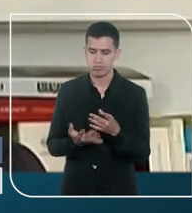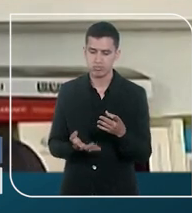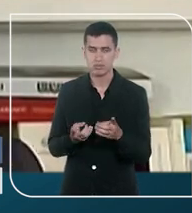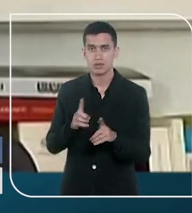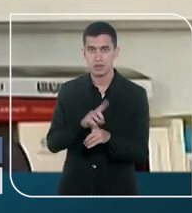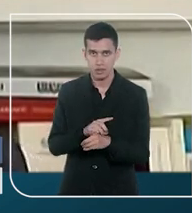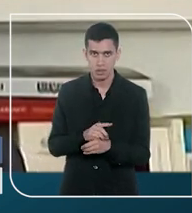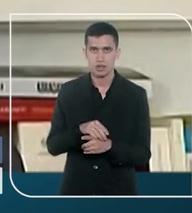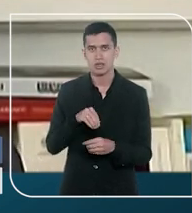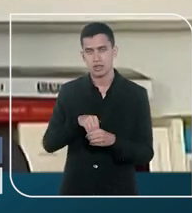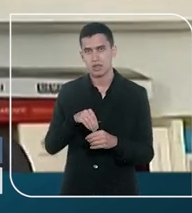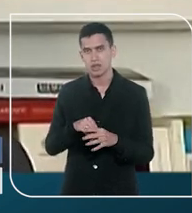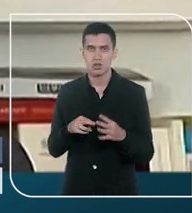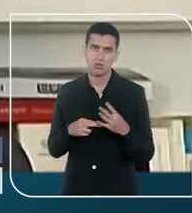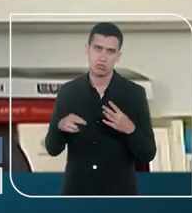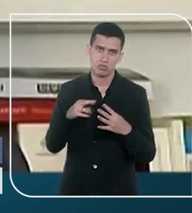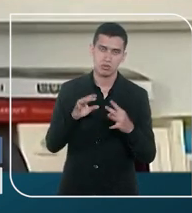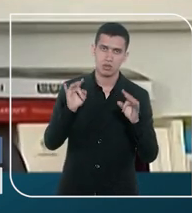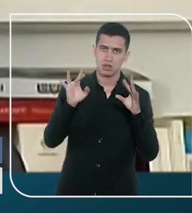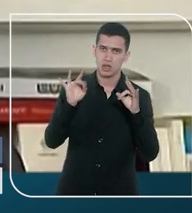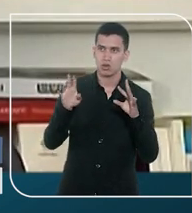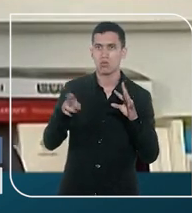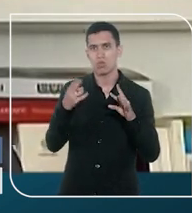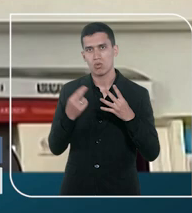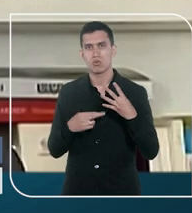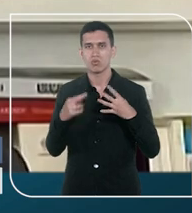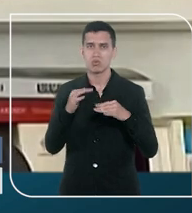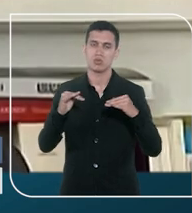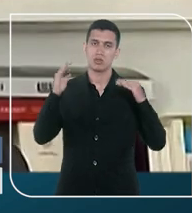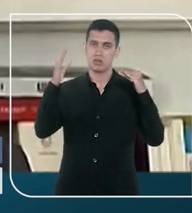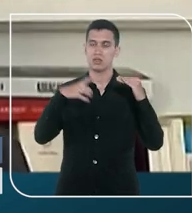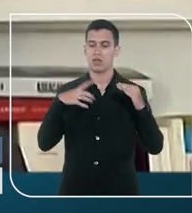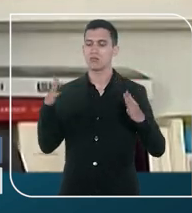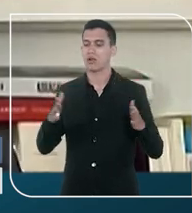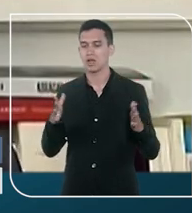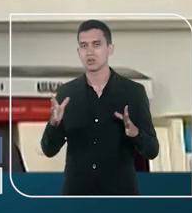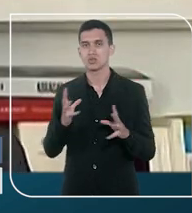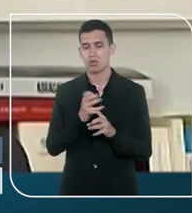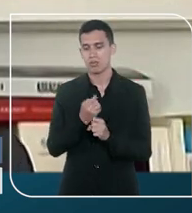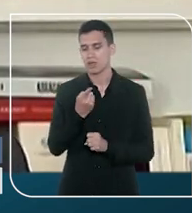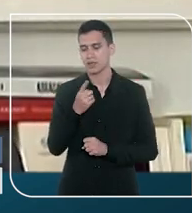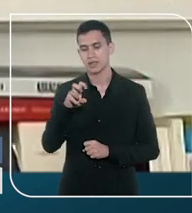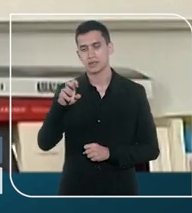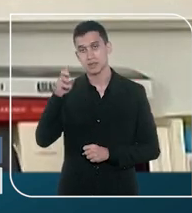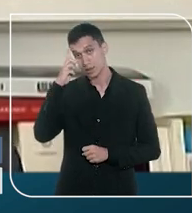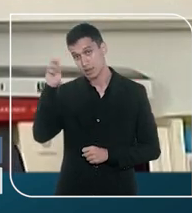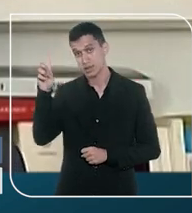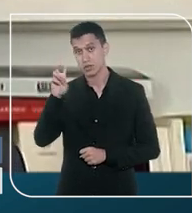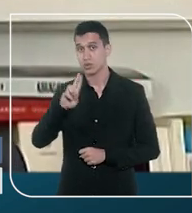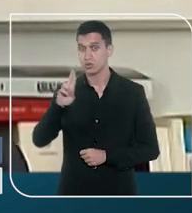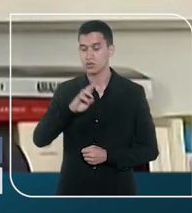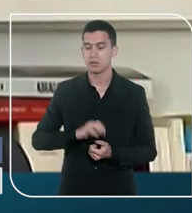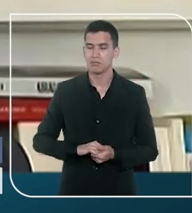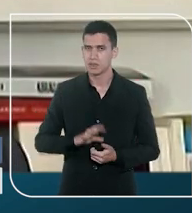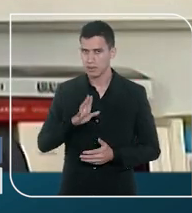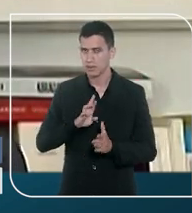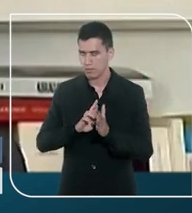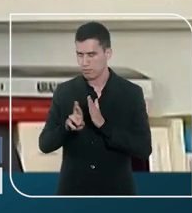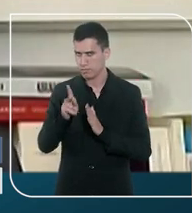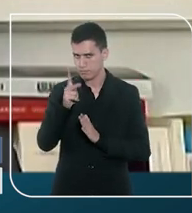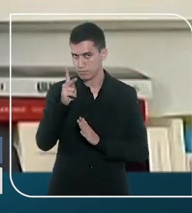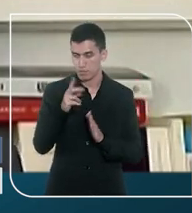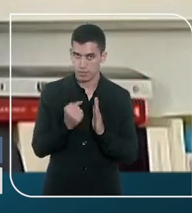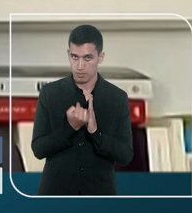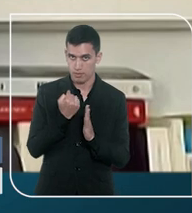recurso especial extraordinário, nós temos um prazo de 15 dias úteis. Então, respondendo a sua pergunta, só complementando, Fátima,